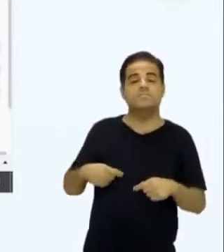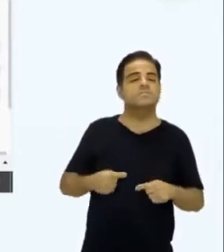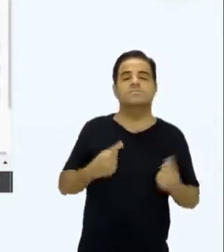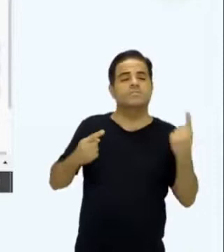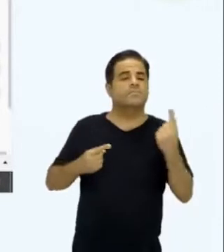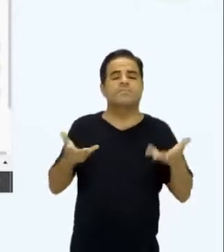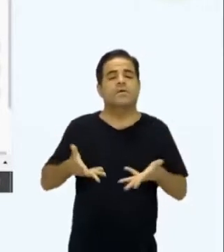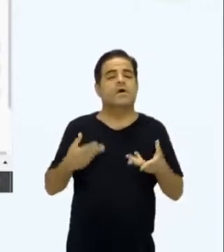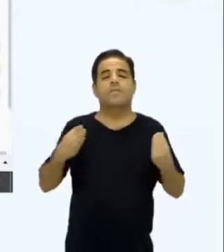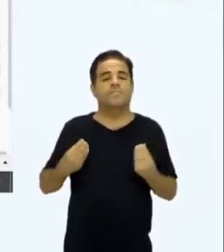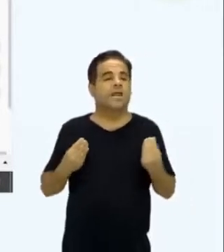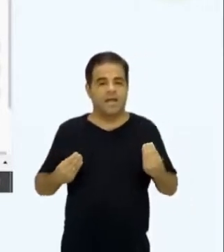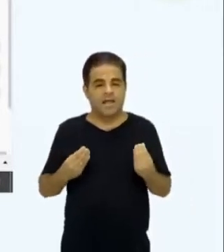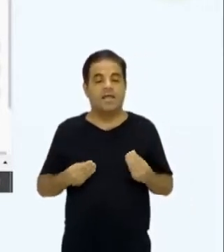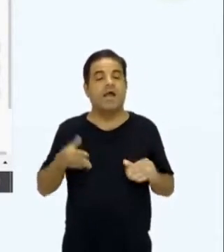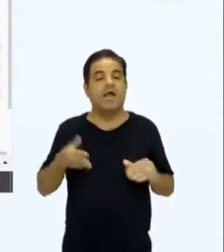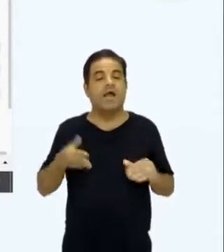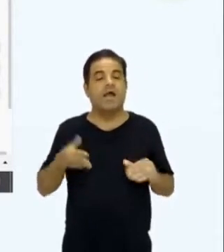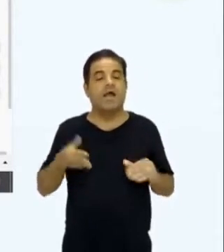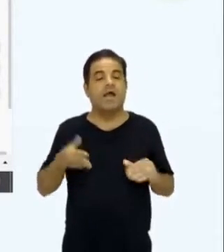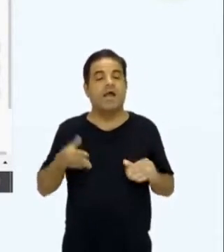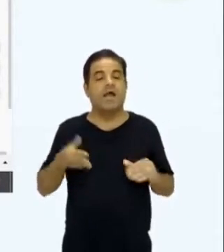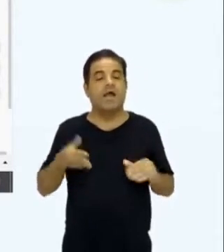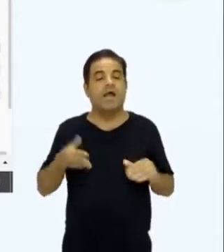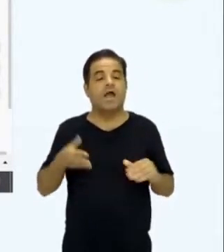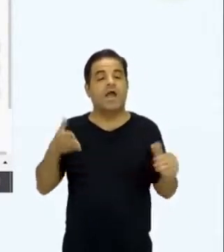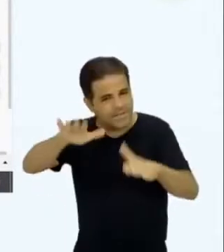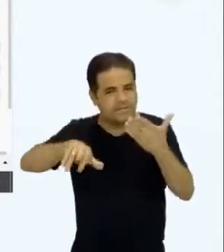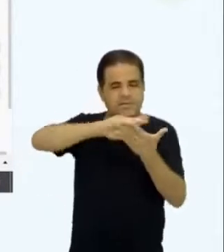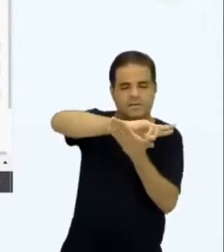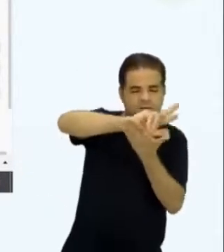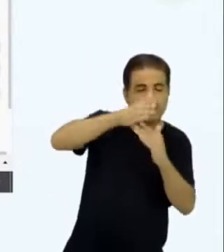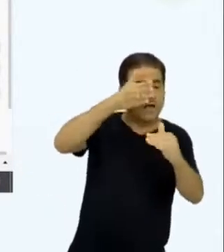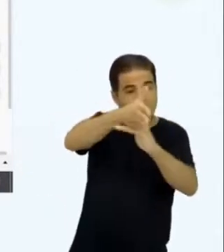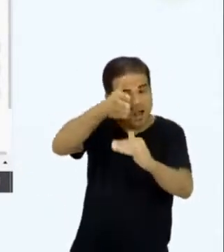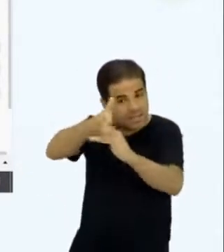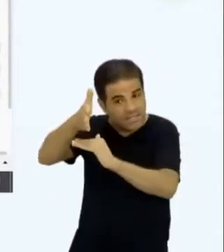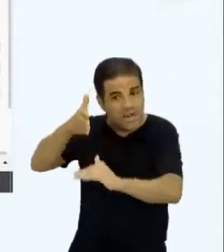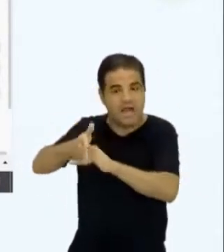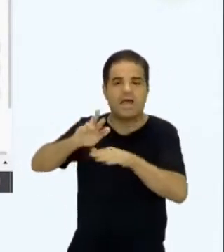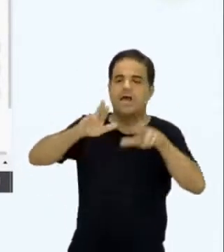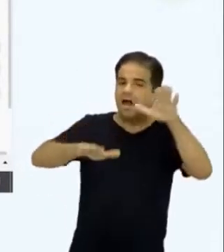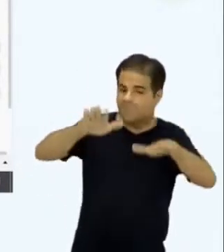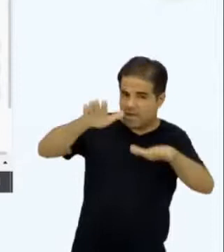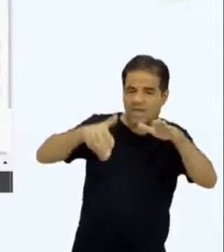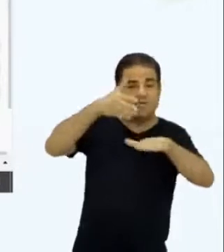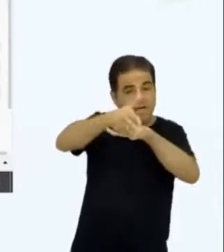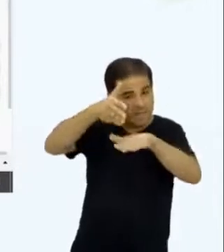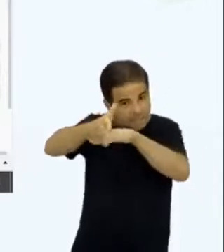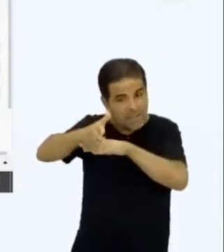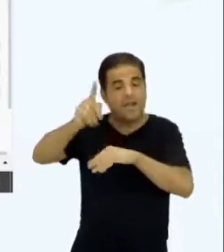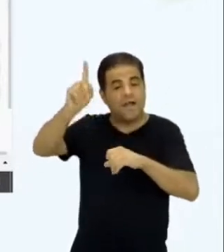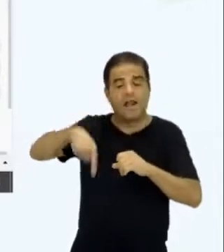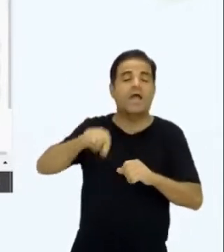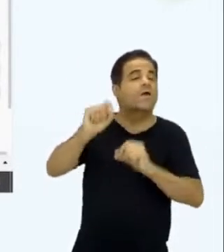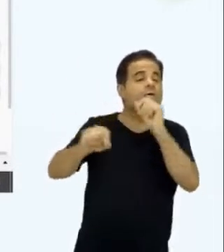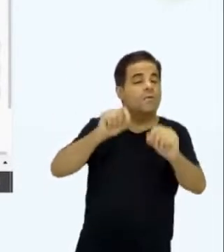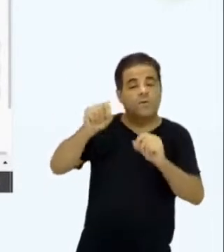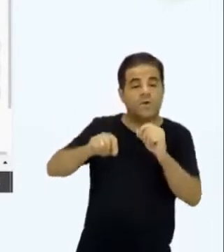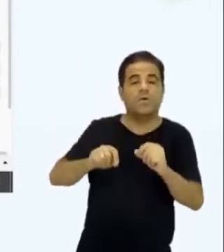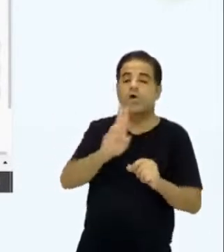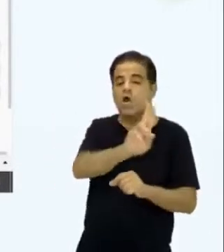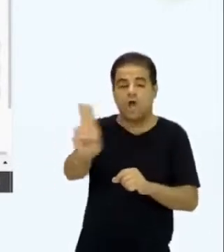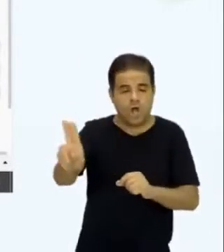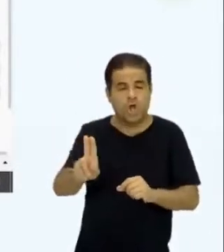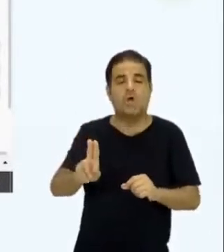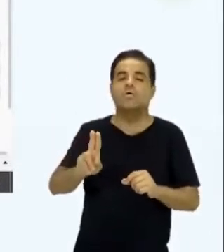primeiro momento, entrar em variáveis. Por quê? A variável, ela é um